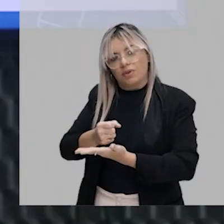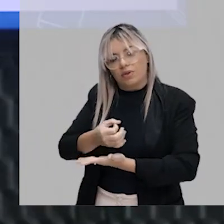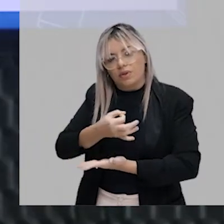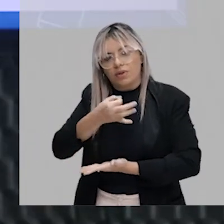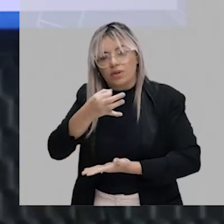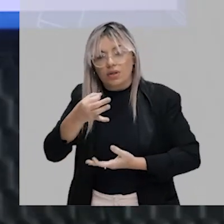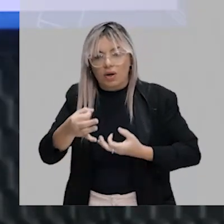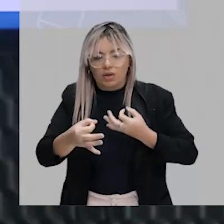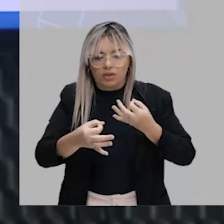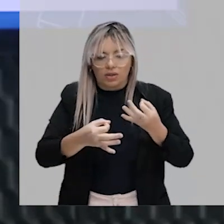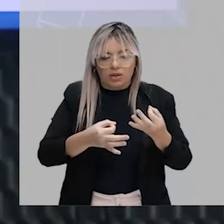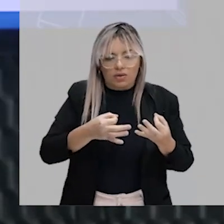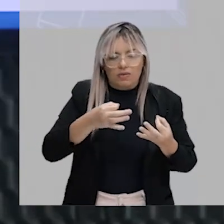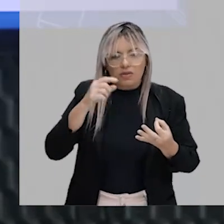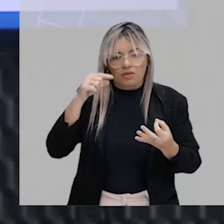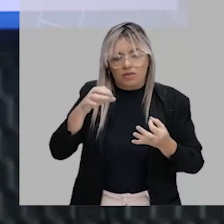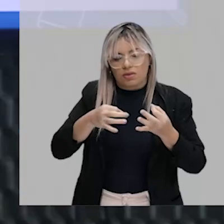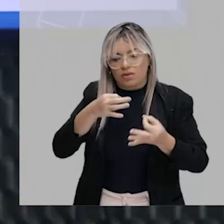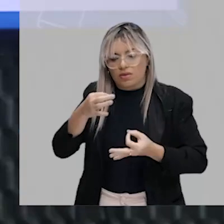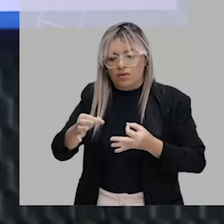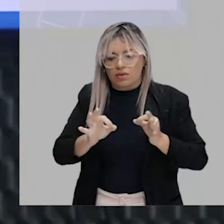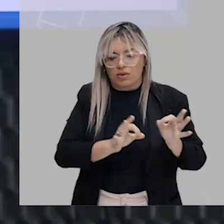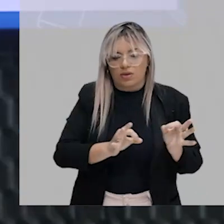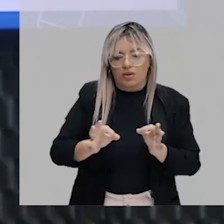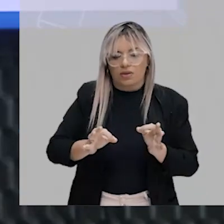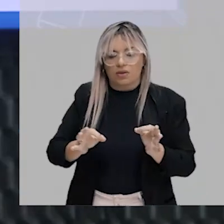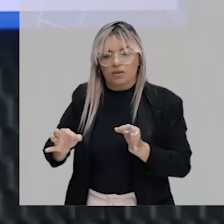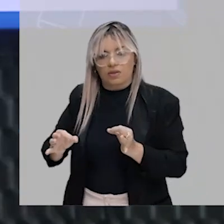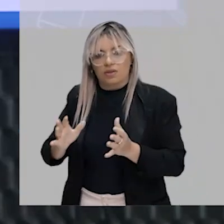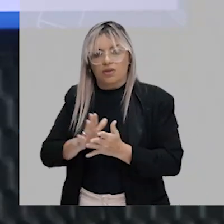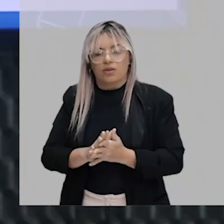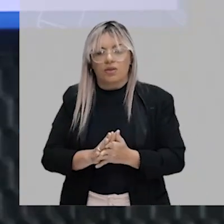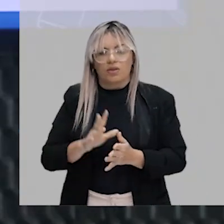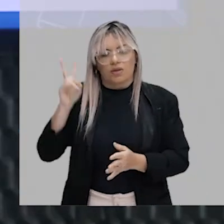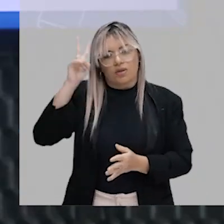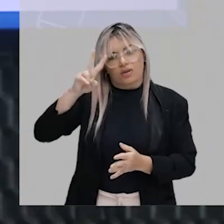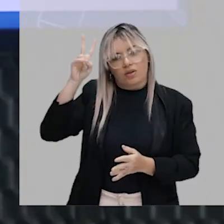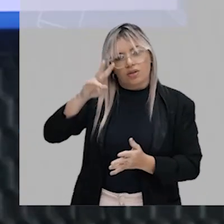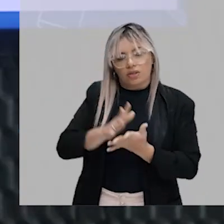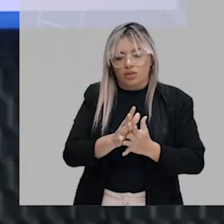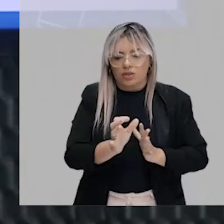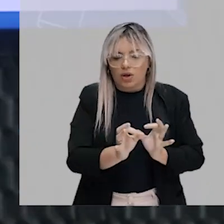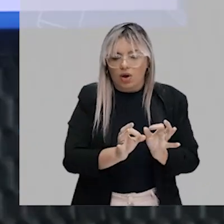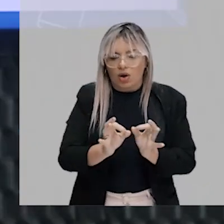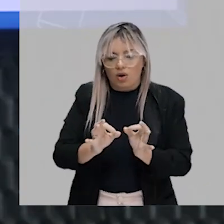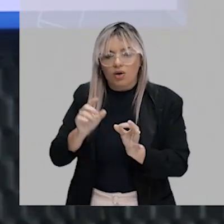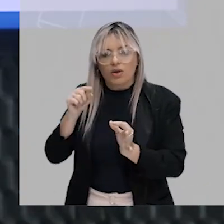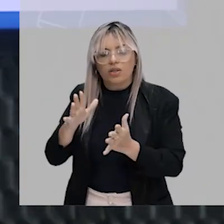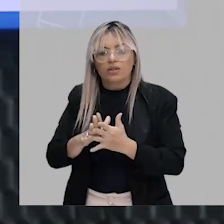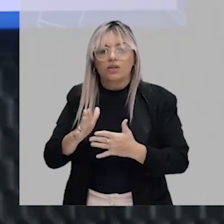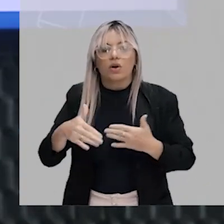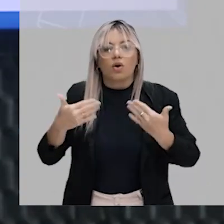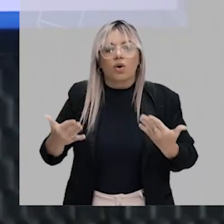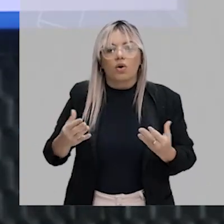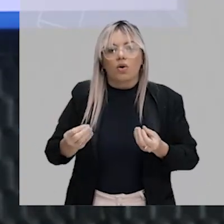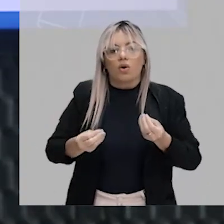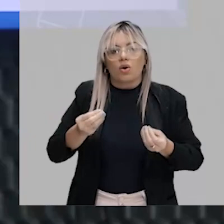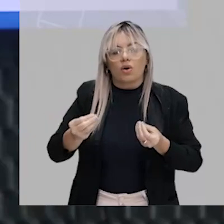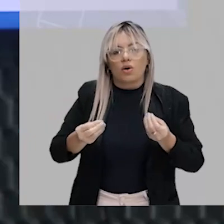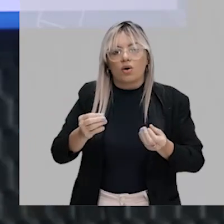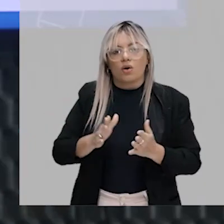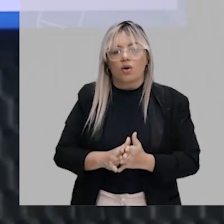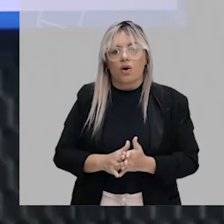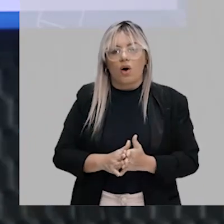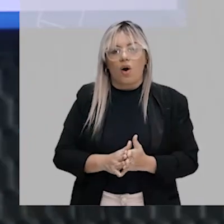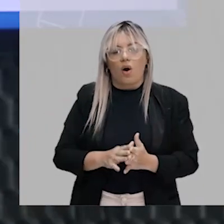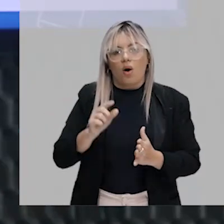visão organicista. Jovem, quando eu falo organicista, tu lembra de quê? Organismo. Organismo te lembra